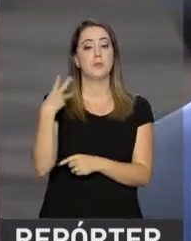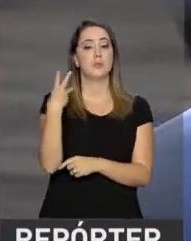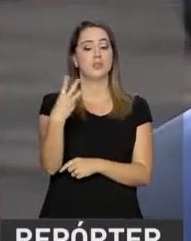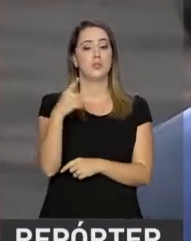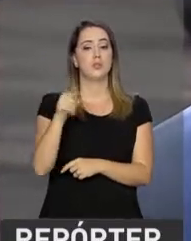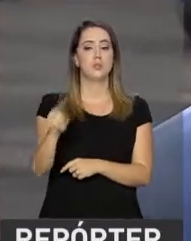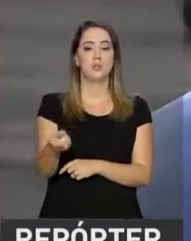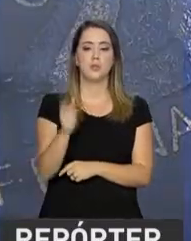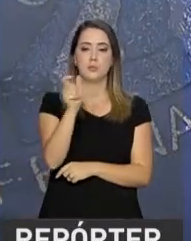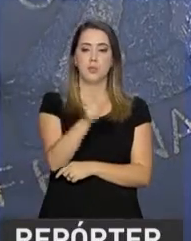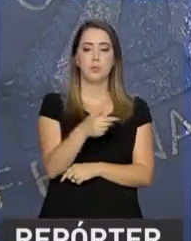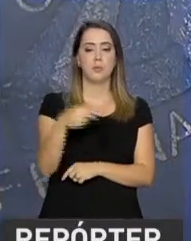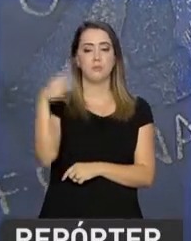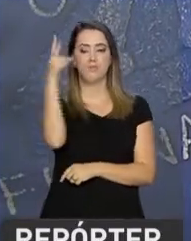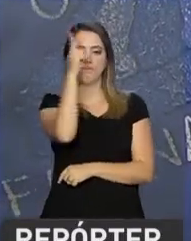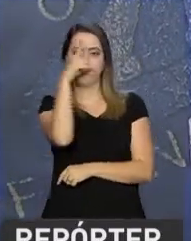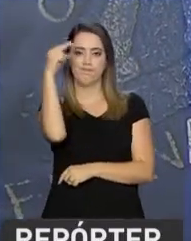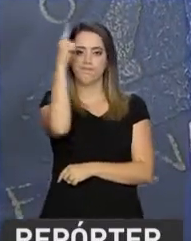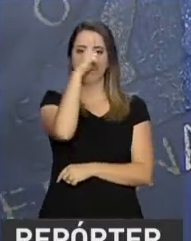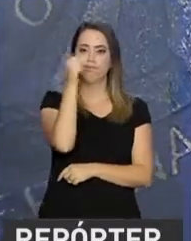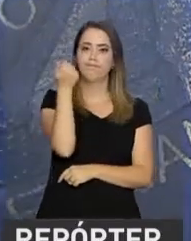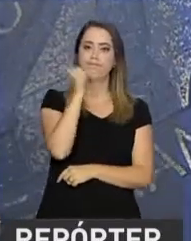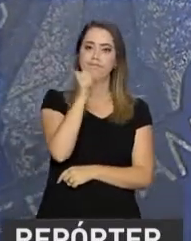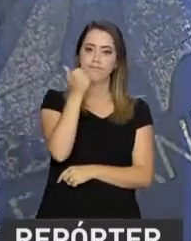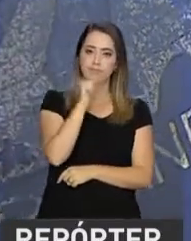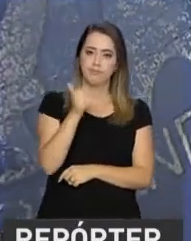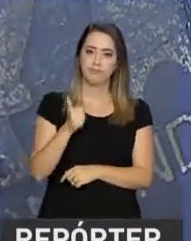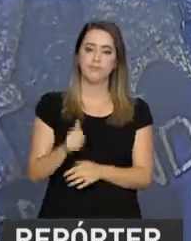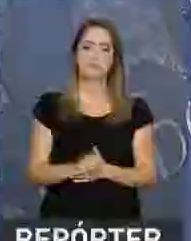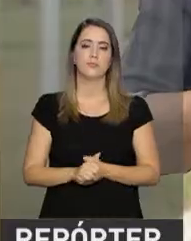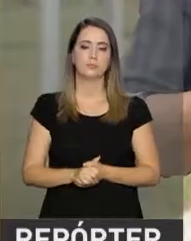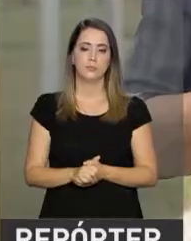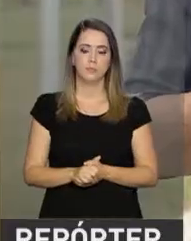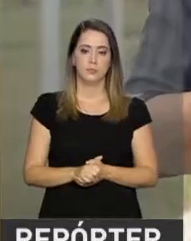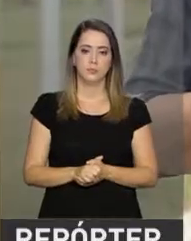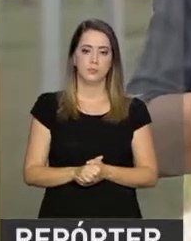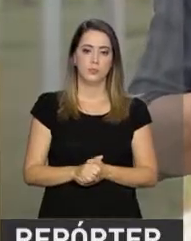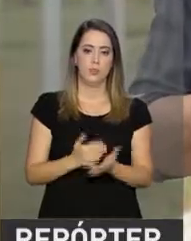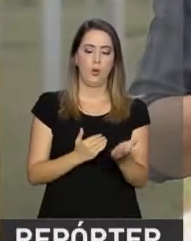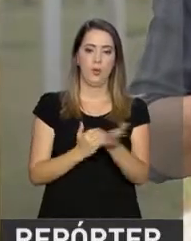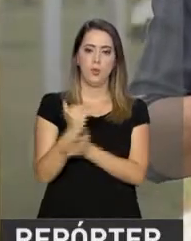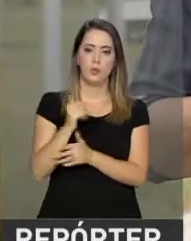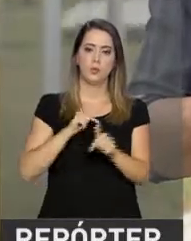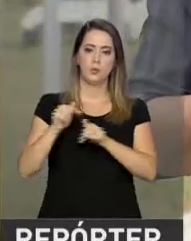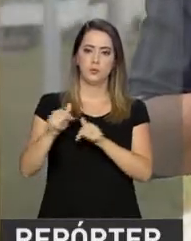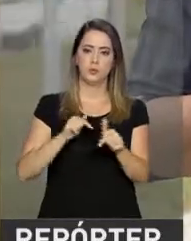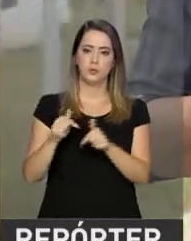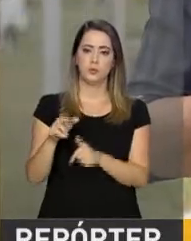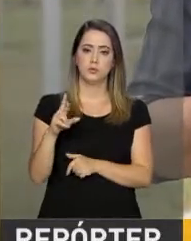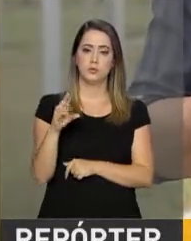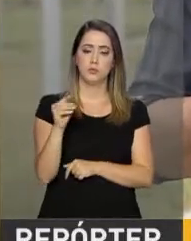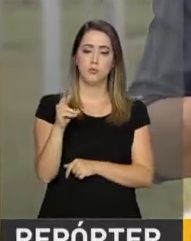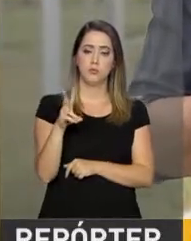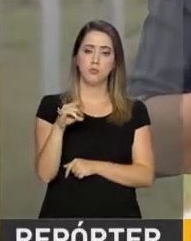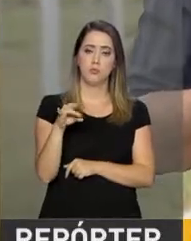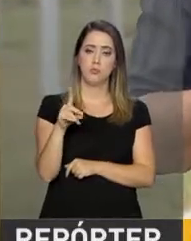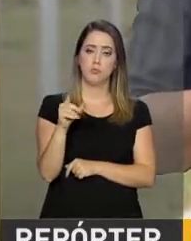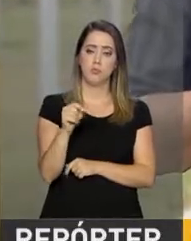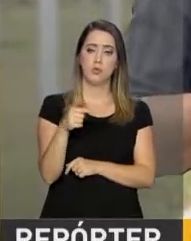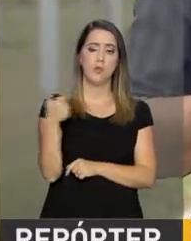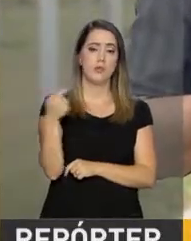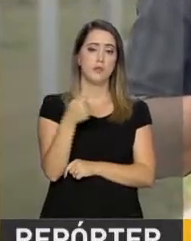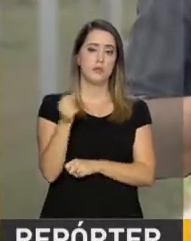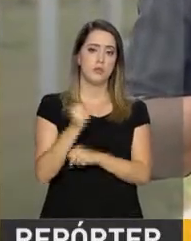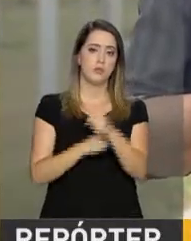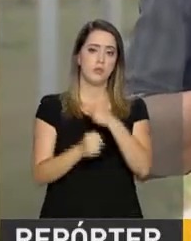de motoristas dirigindo depois de ingerir bebida alcoólica e disse que a operação rodovia começou sete anos atrás o